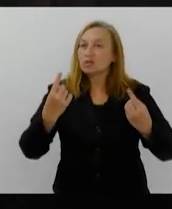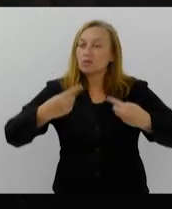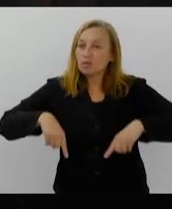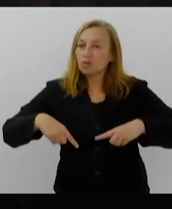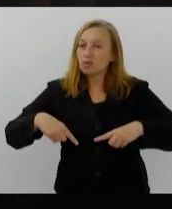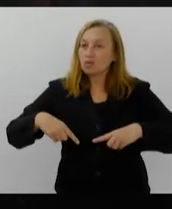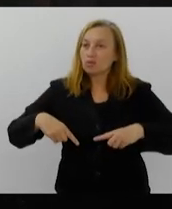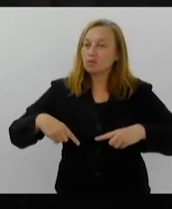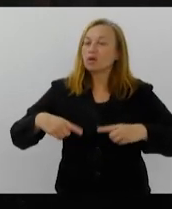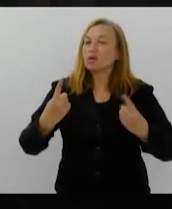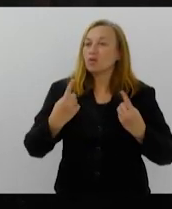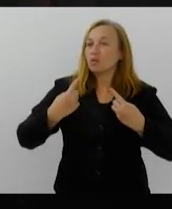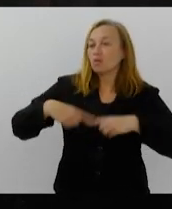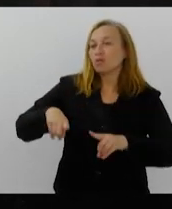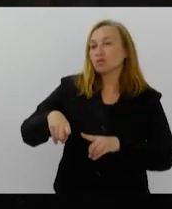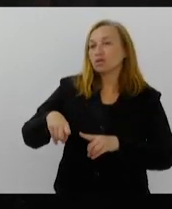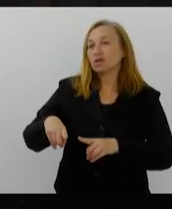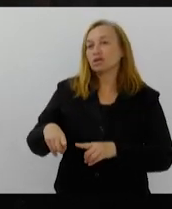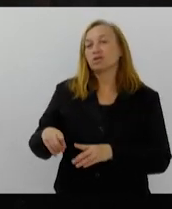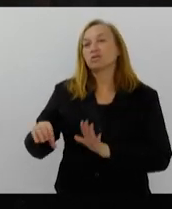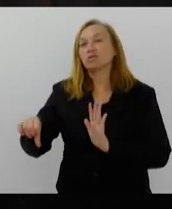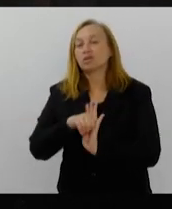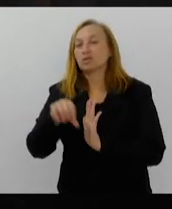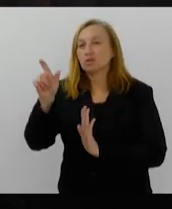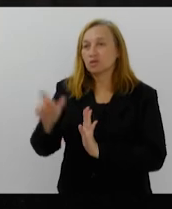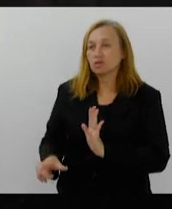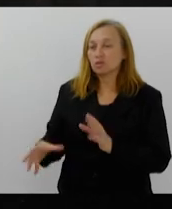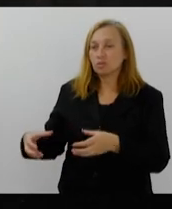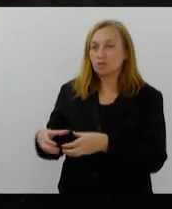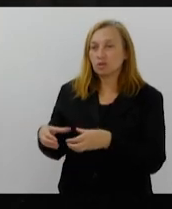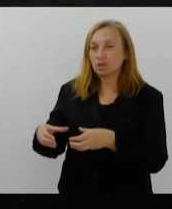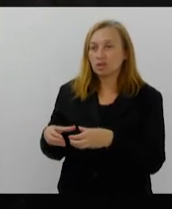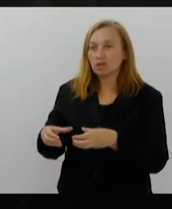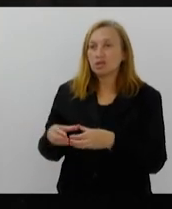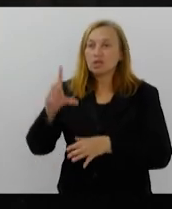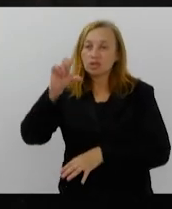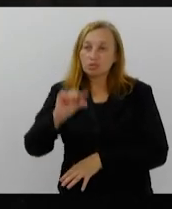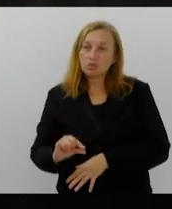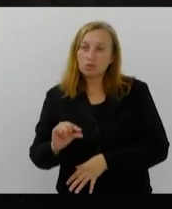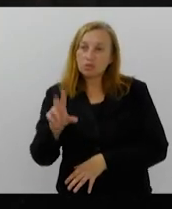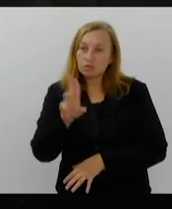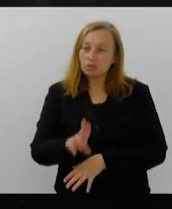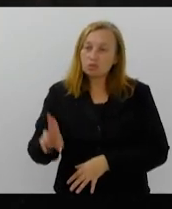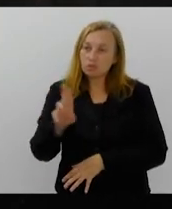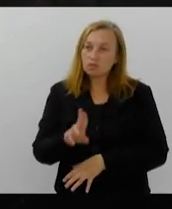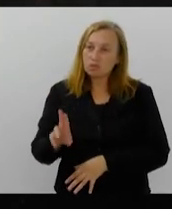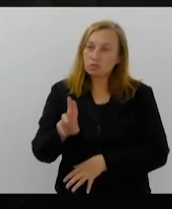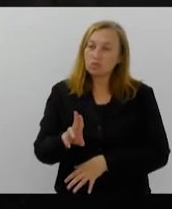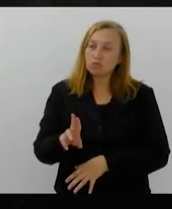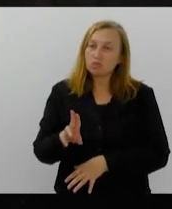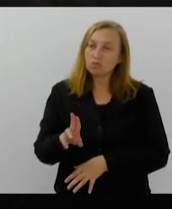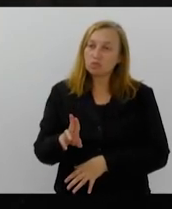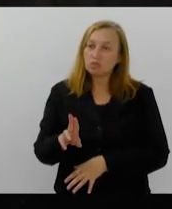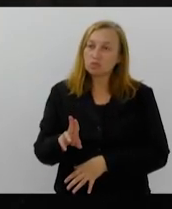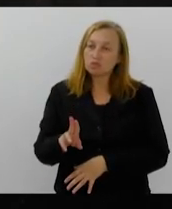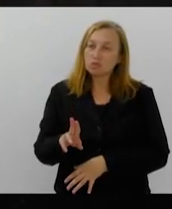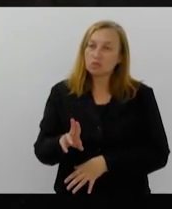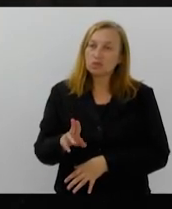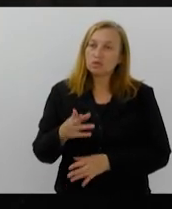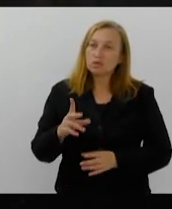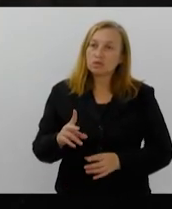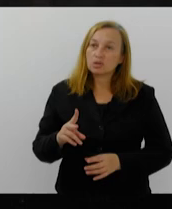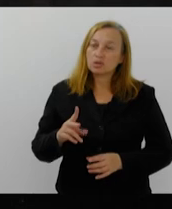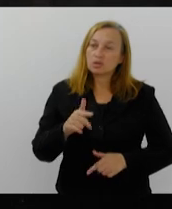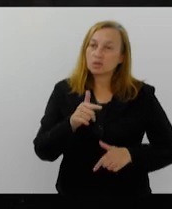Então, a DPF 635, ela pretende reduzir o uso indiscriminado da força